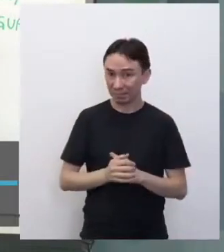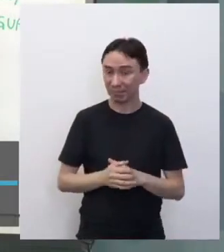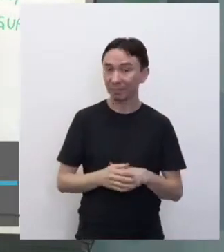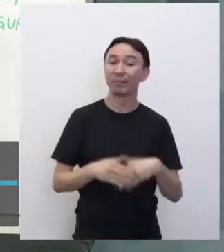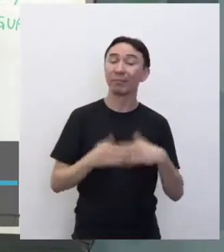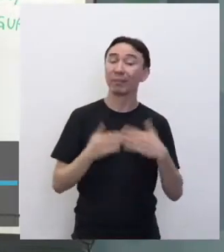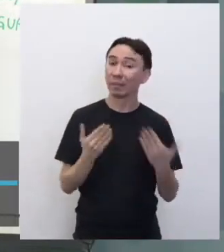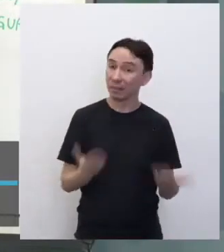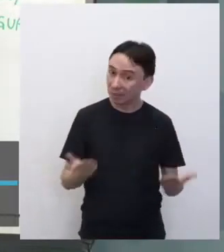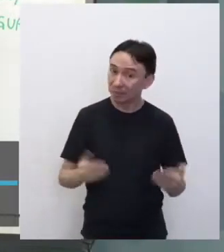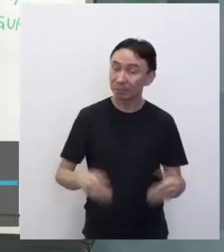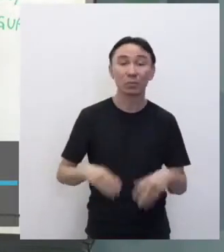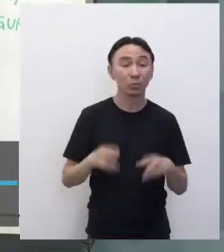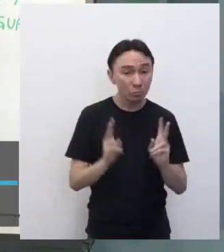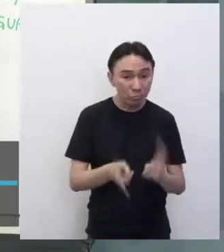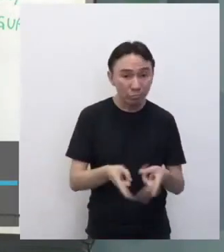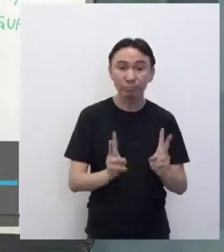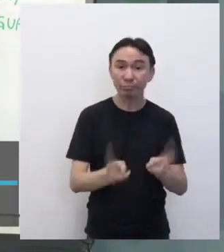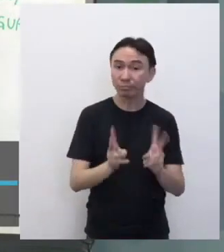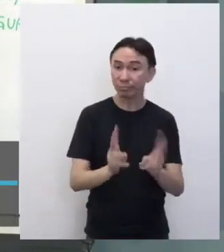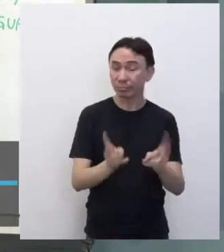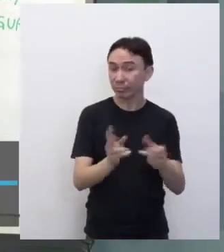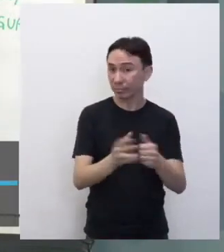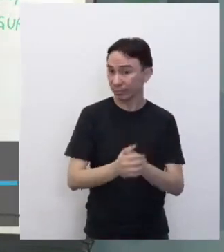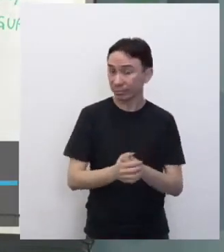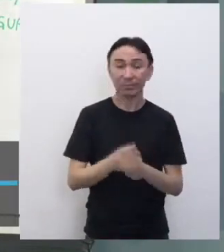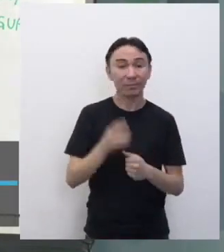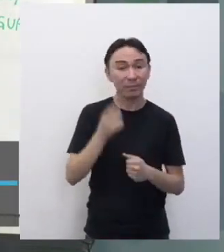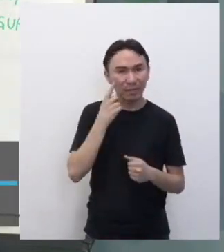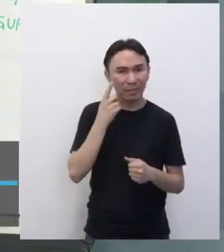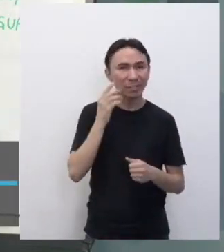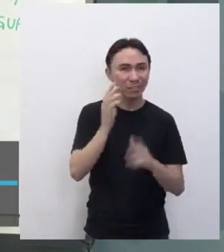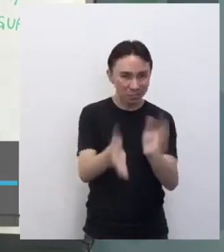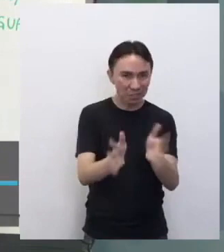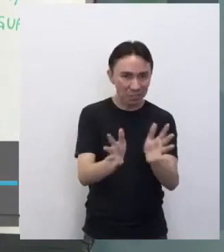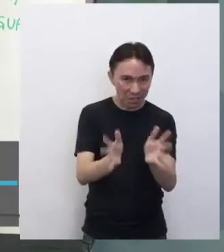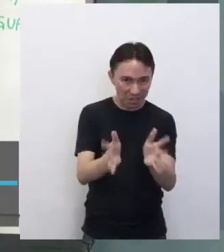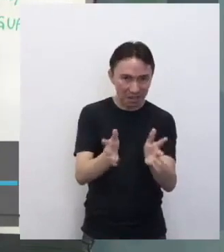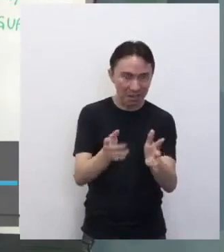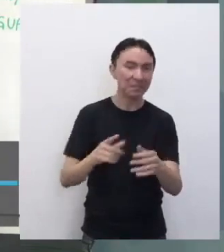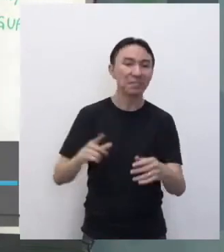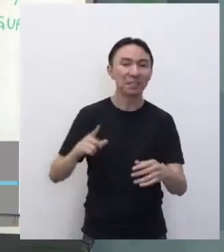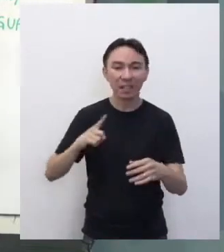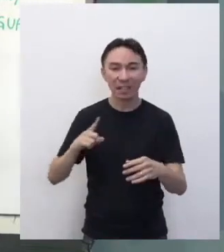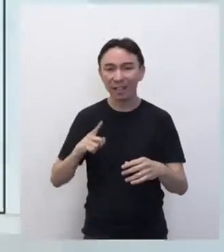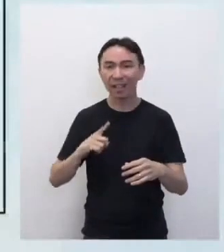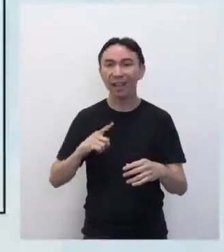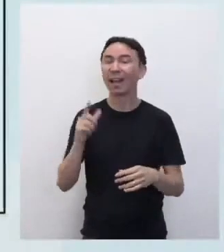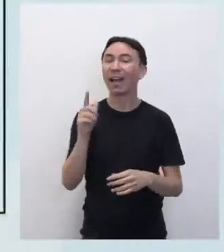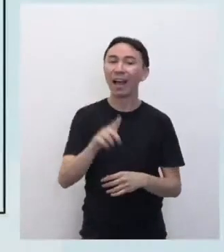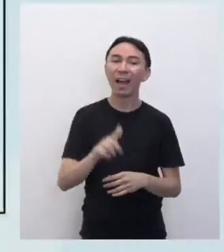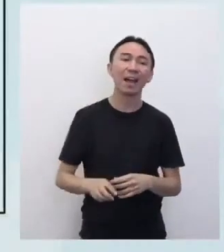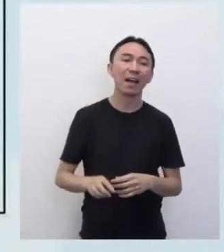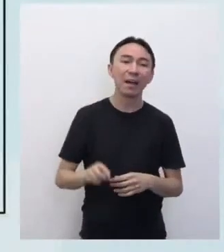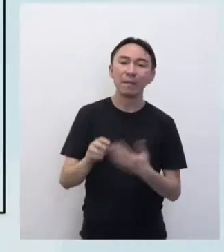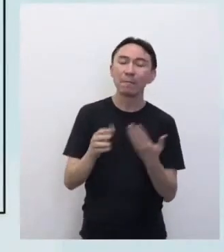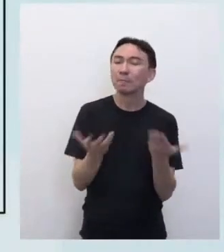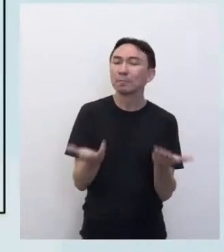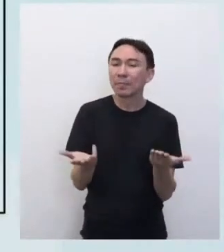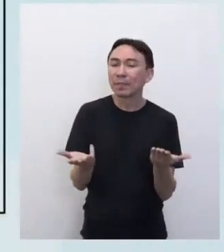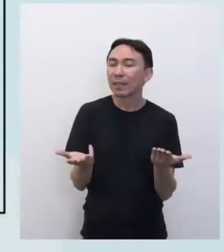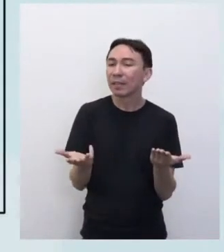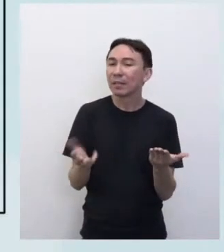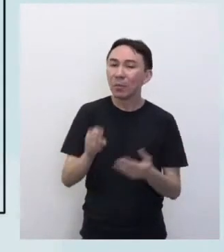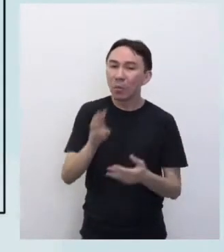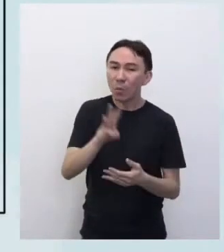para frente falando agora de um dos tópicos que vocês mencionaram aqui, que são as web magazines, né? As